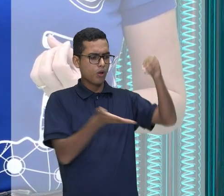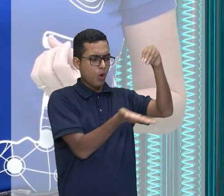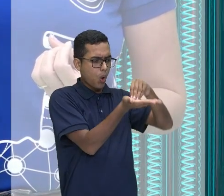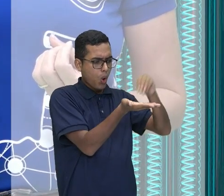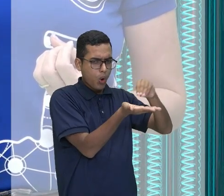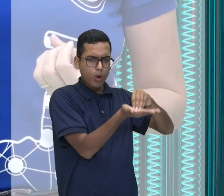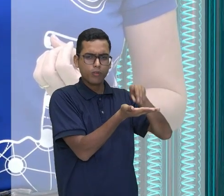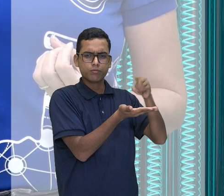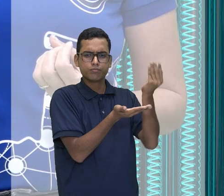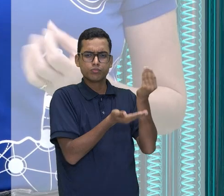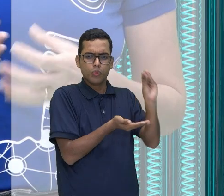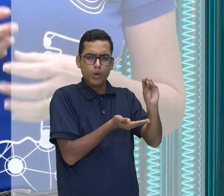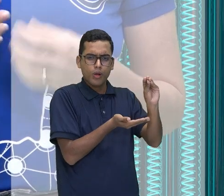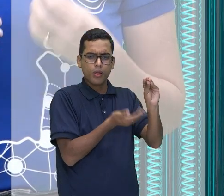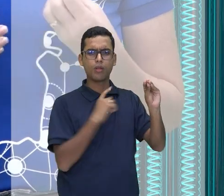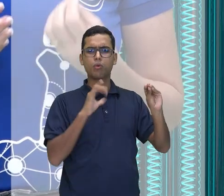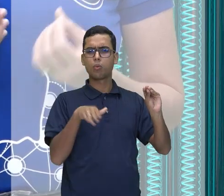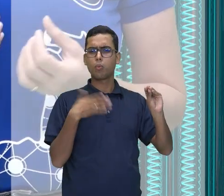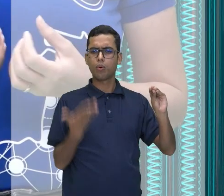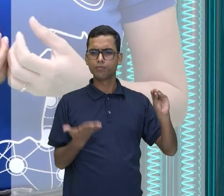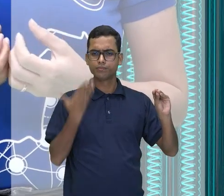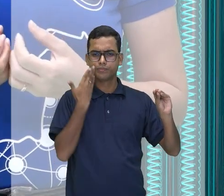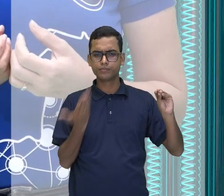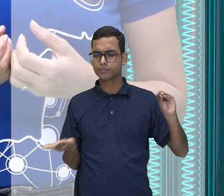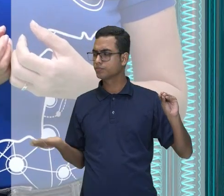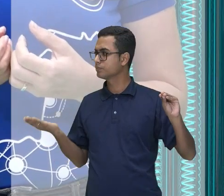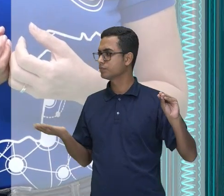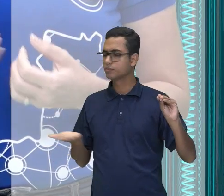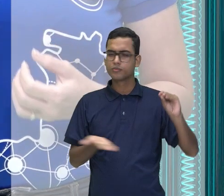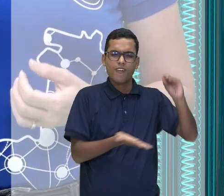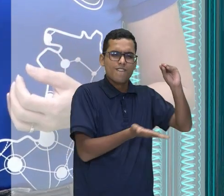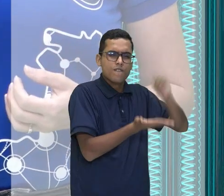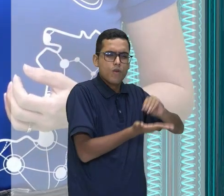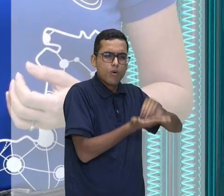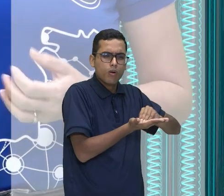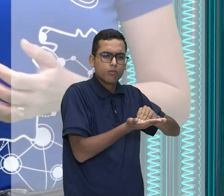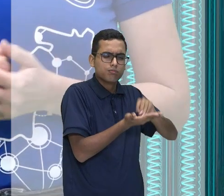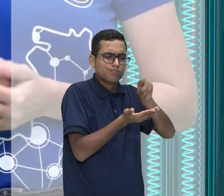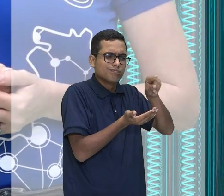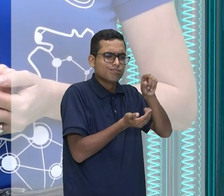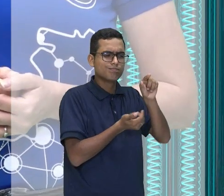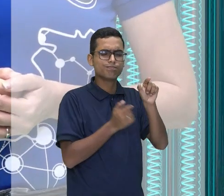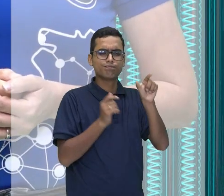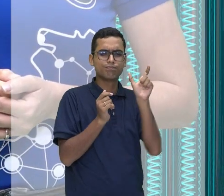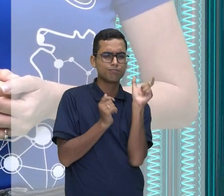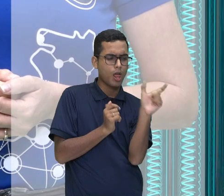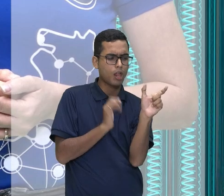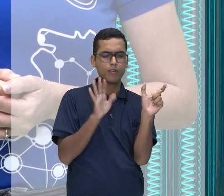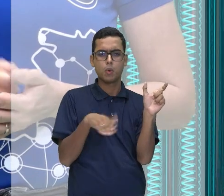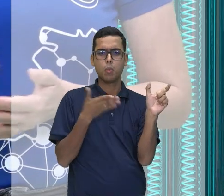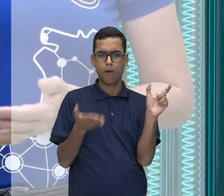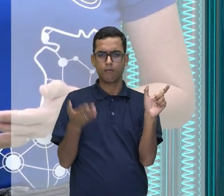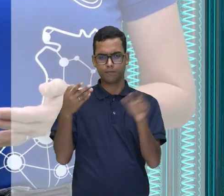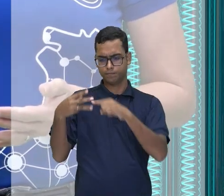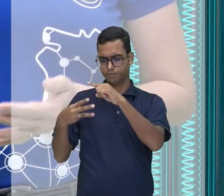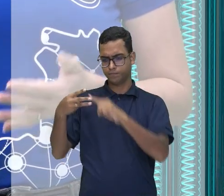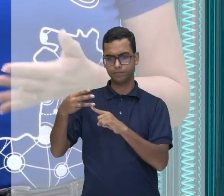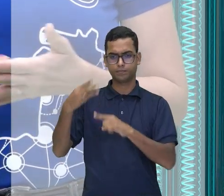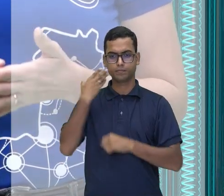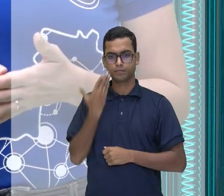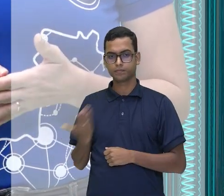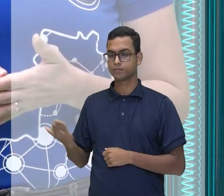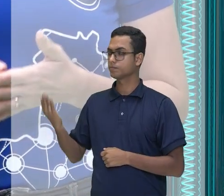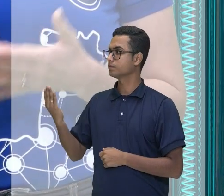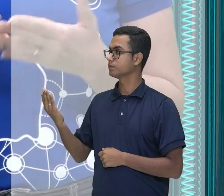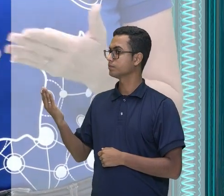pronome com função de objeto, não é? Então, qual seria esse conosco aí? Vamos ver aqui a resposta. Count